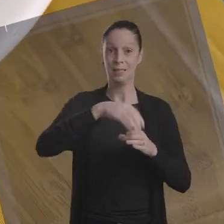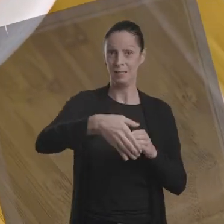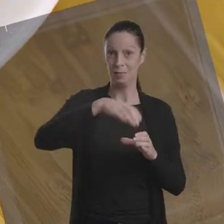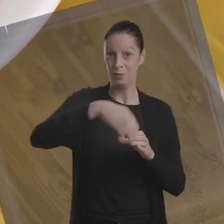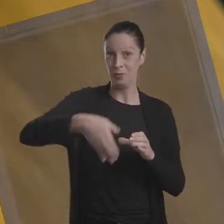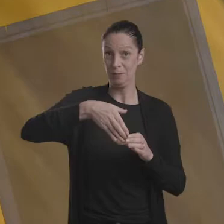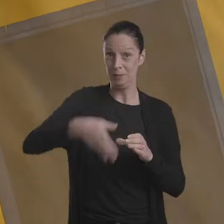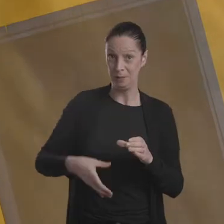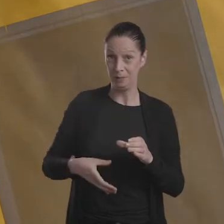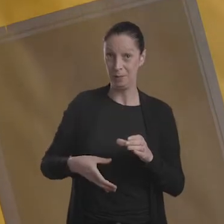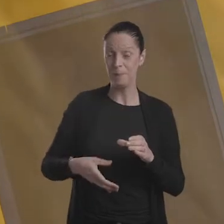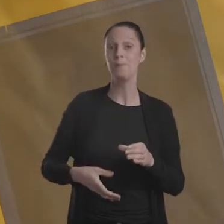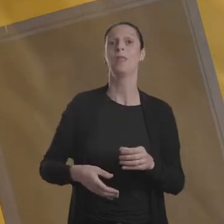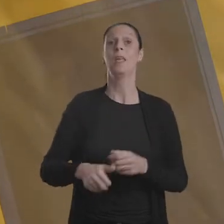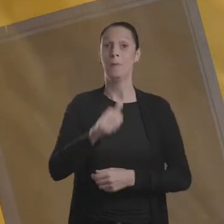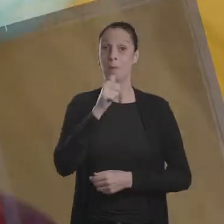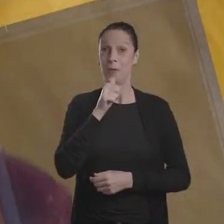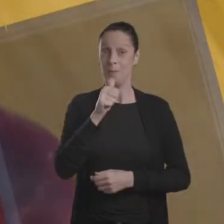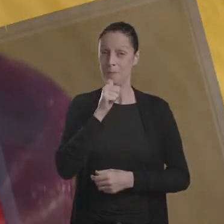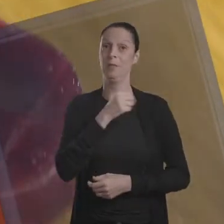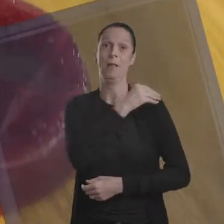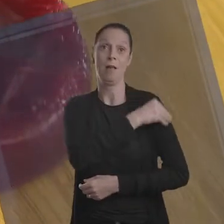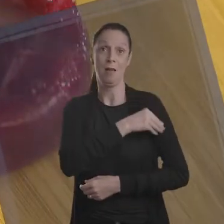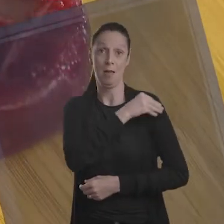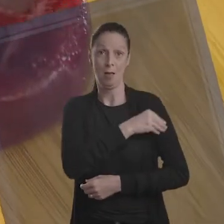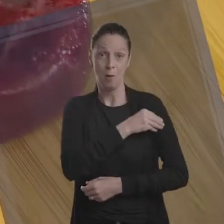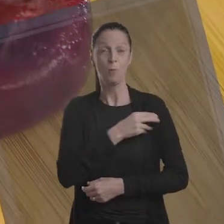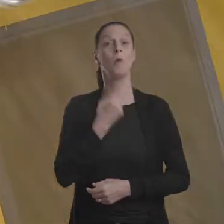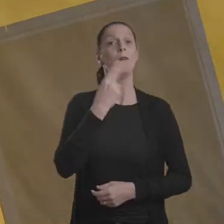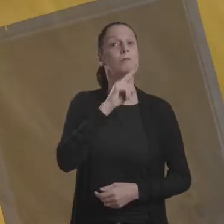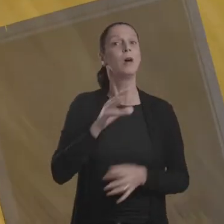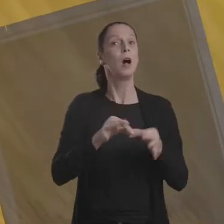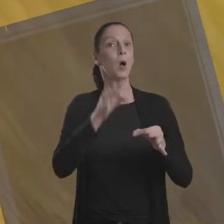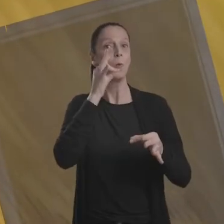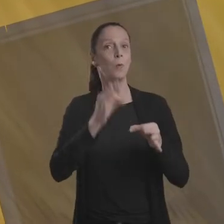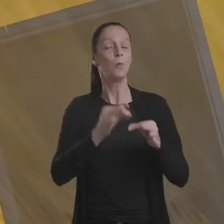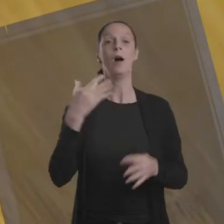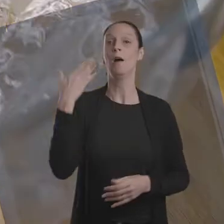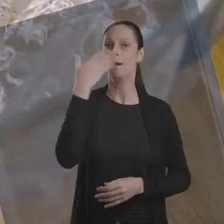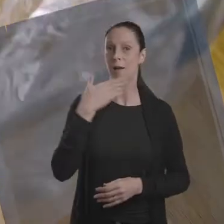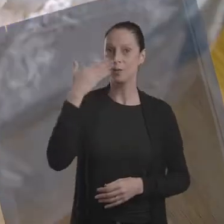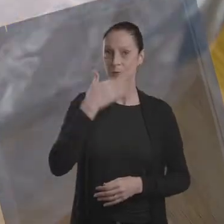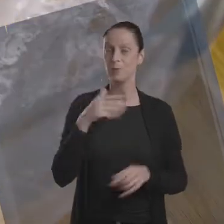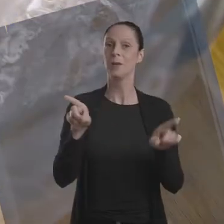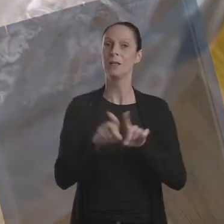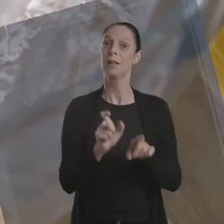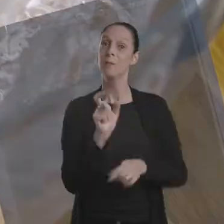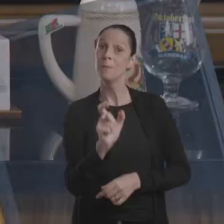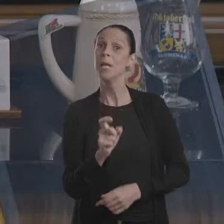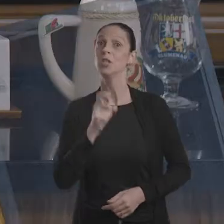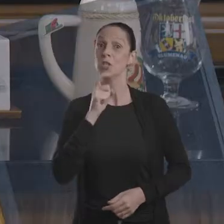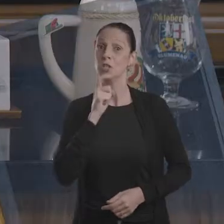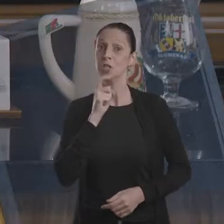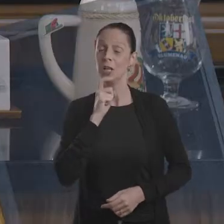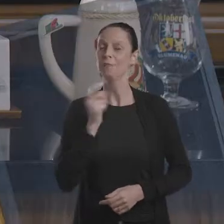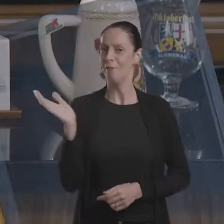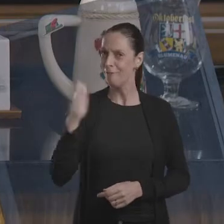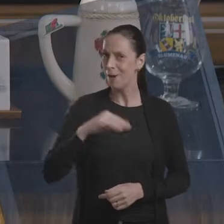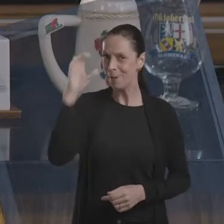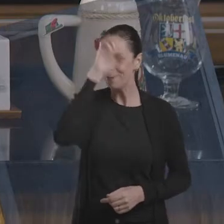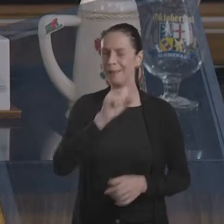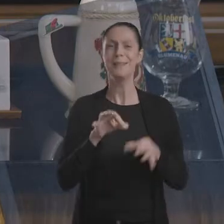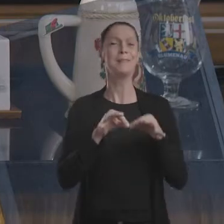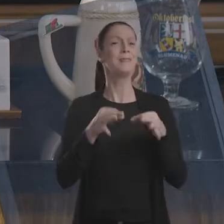Tangerina, vodka, picolé de uva, açúcar e gelo. Vamos lá, gente. É